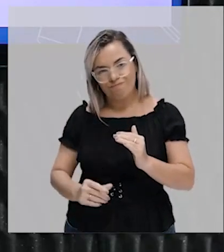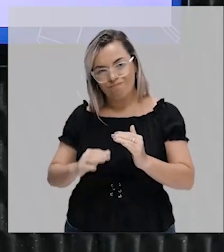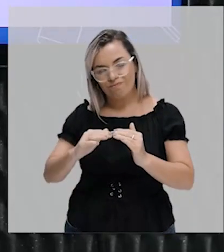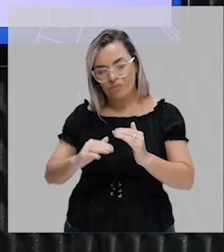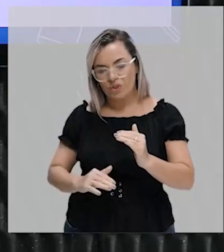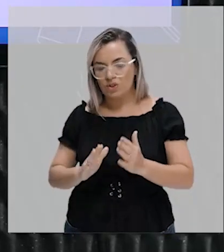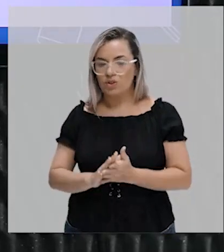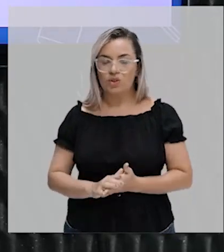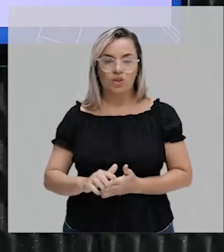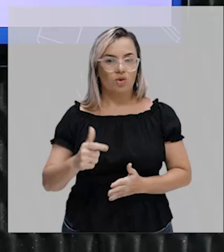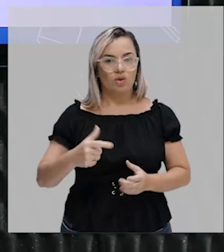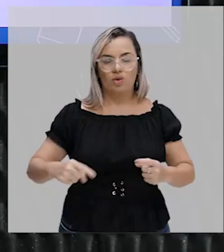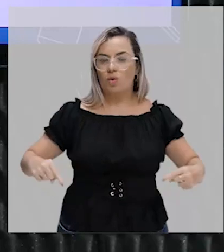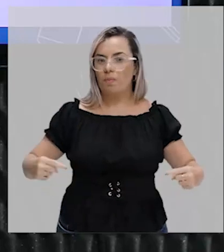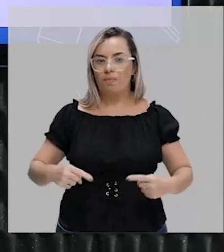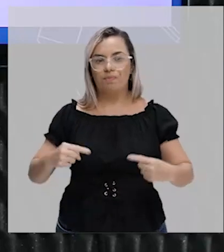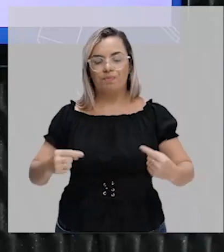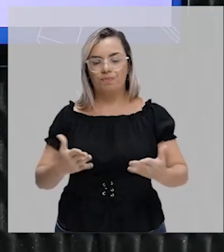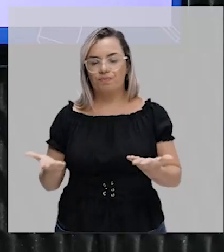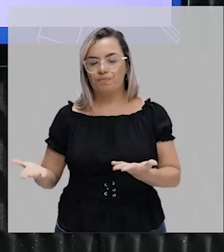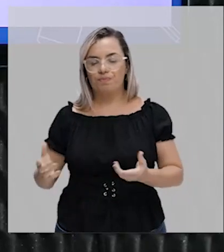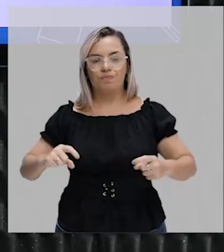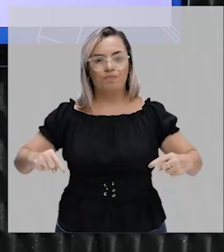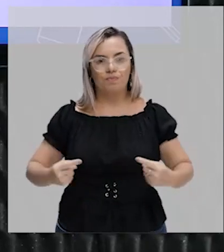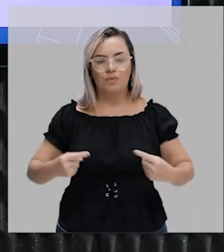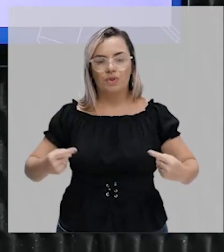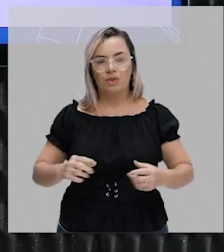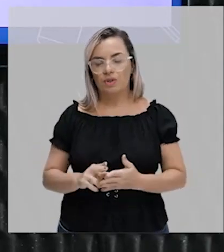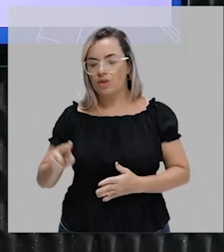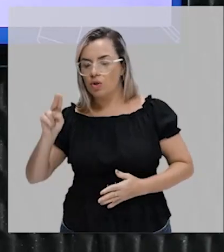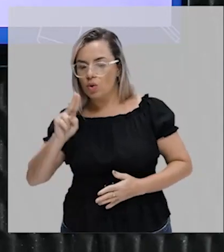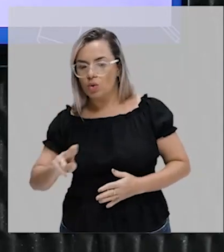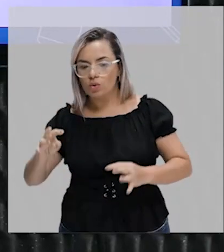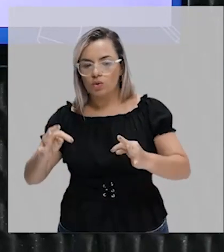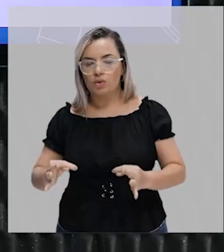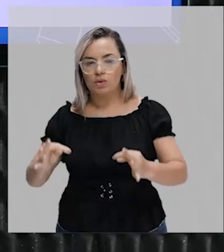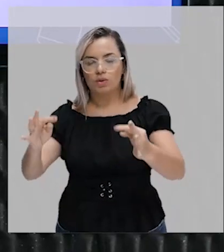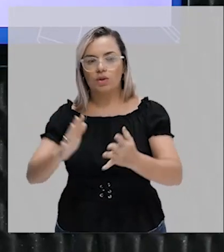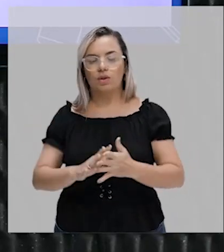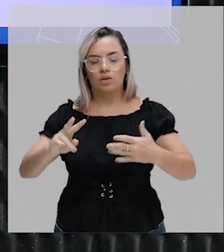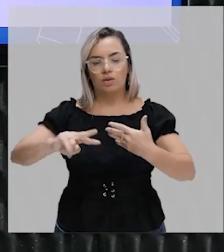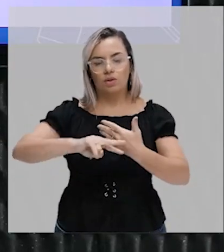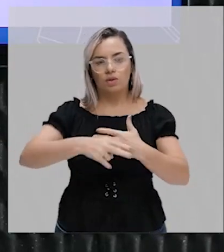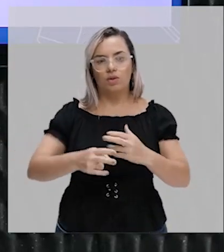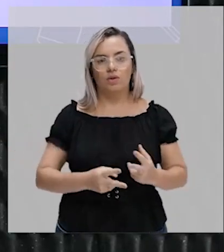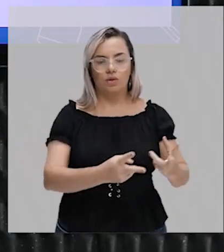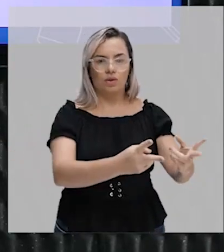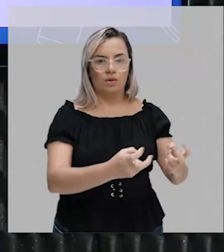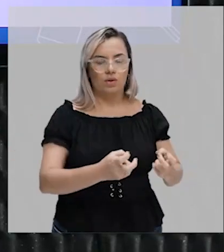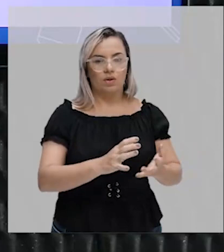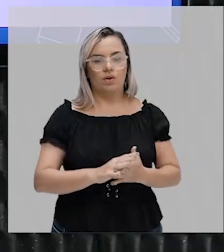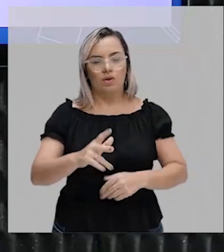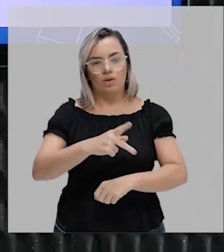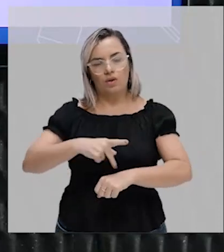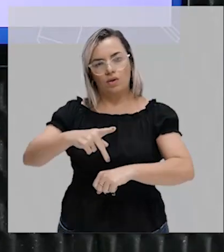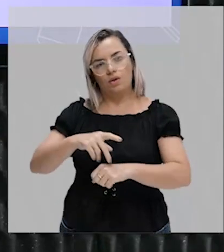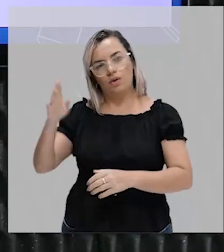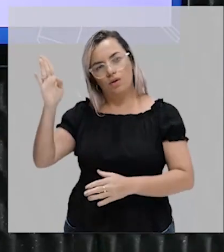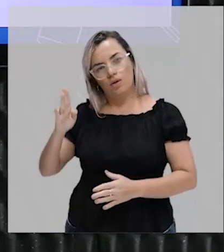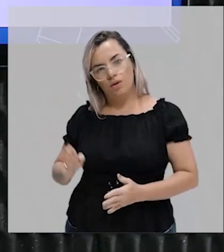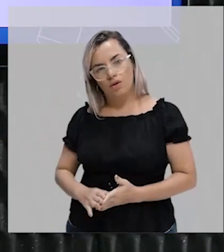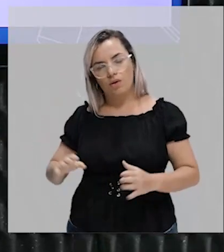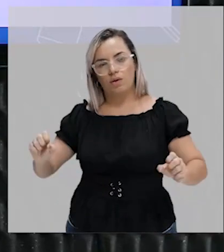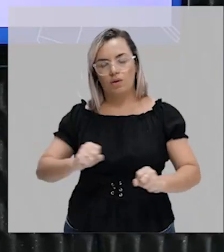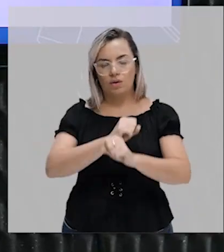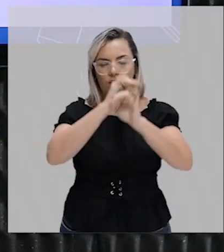com esse grande produtor, com todo esse aparato tecnológico. Então, o resultado que nós vamos perceber, isso no Brasil ficou muito claro, galera, tá